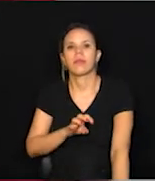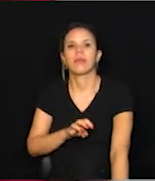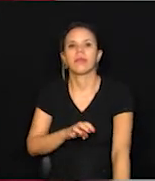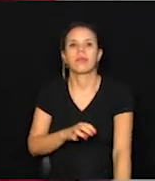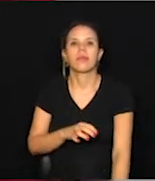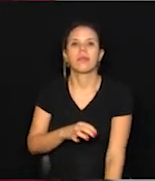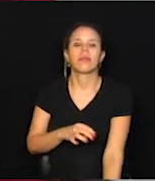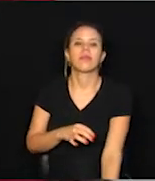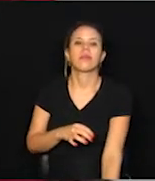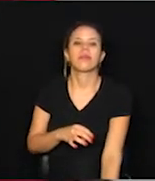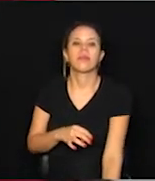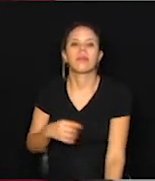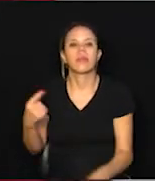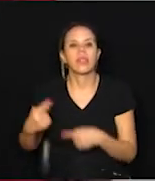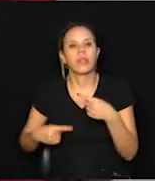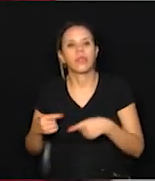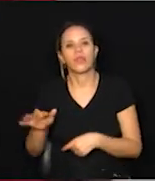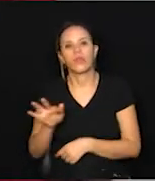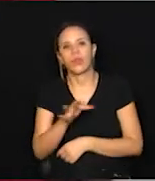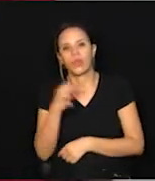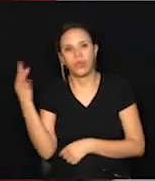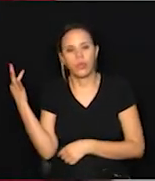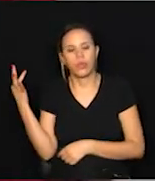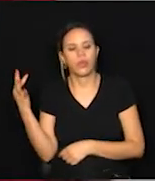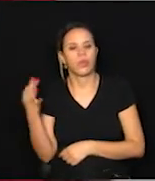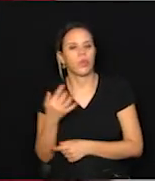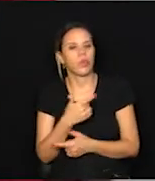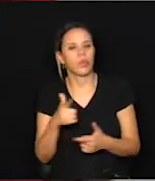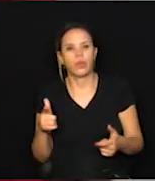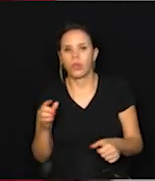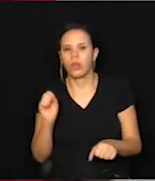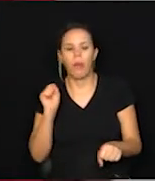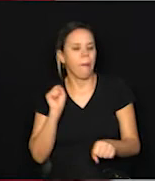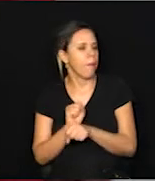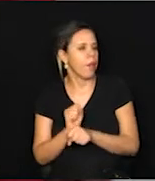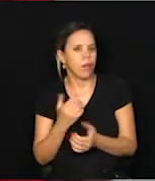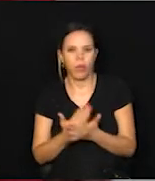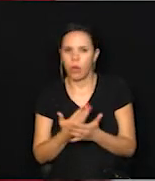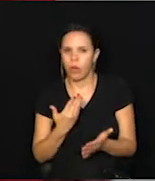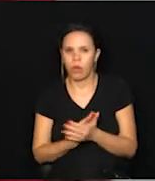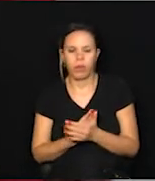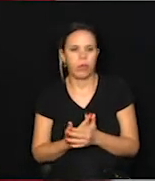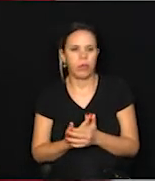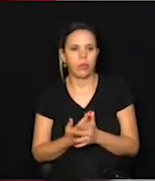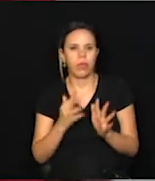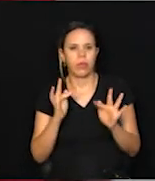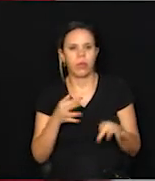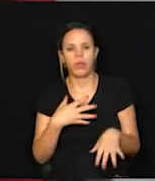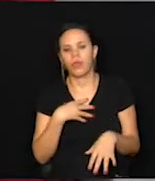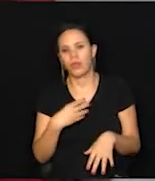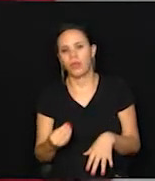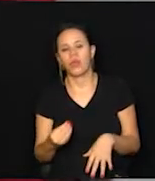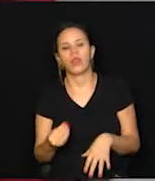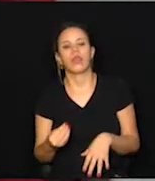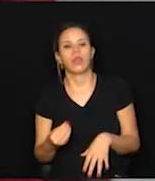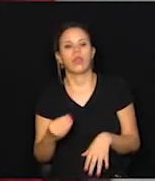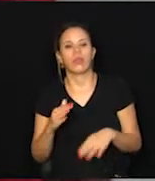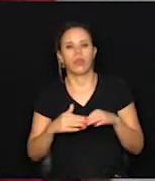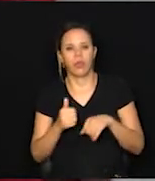a política feita pela França, que não suspendeu as aulas para os filhos de profissionais da linha de